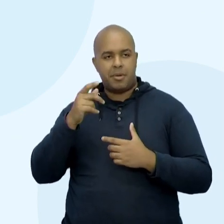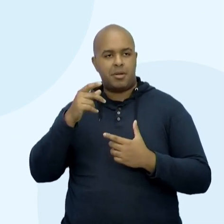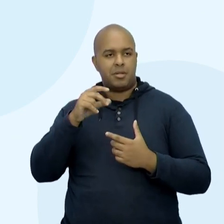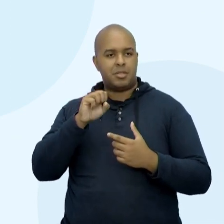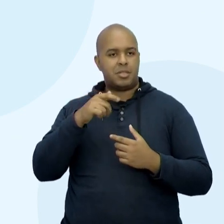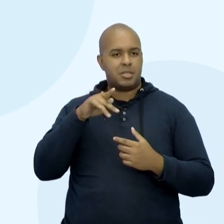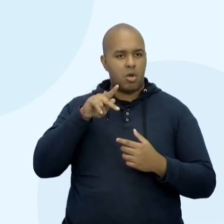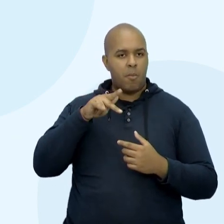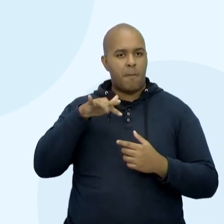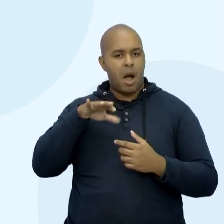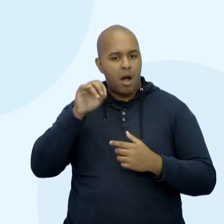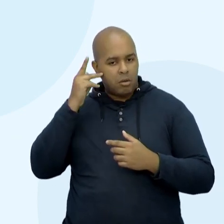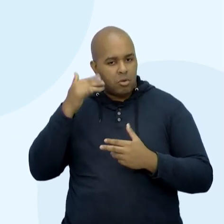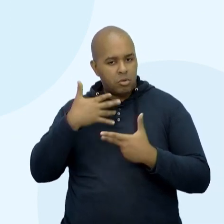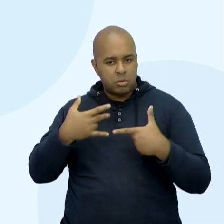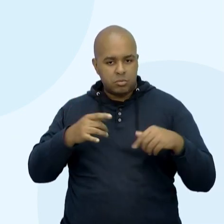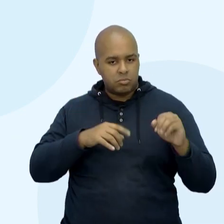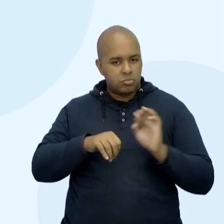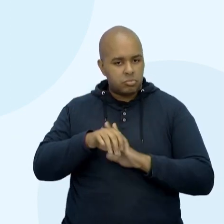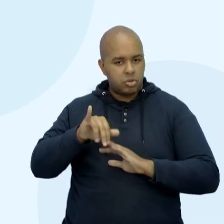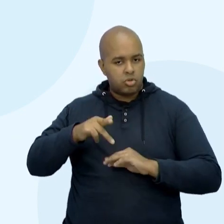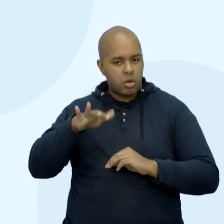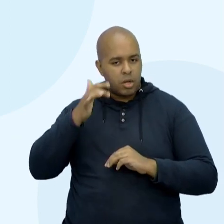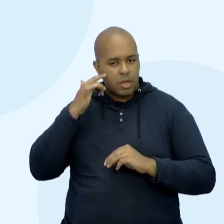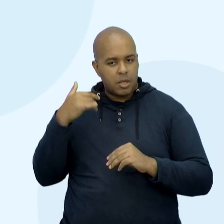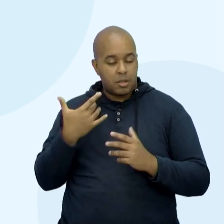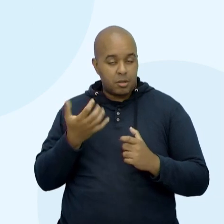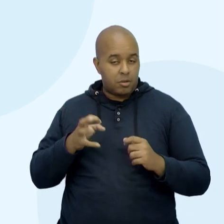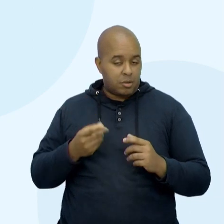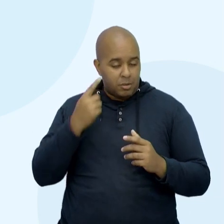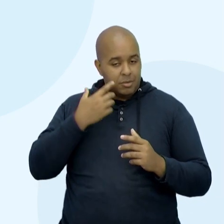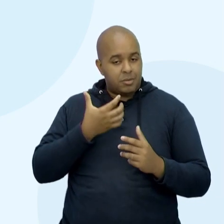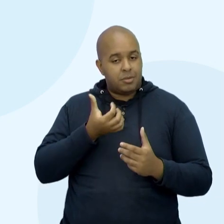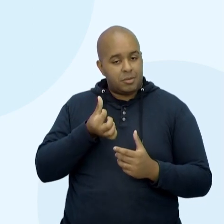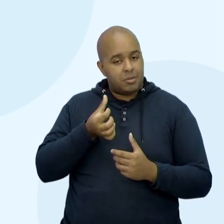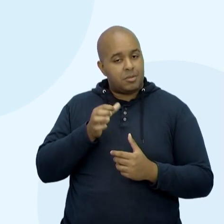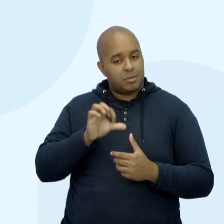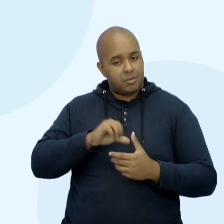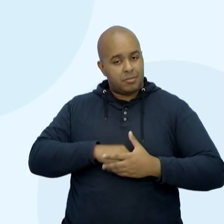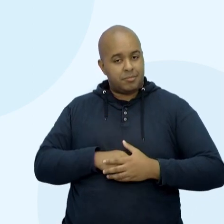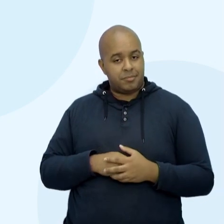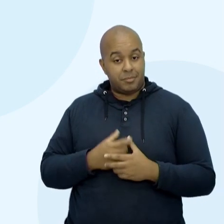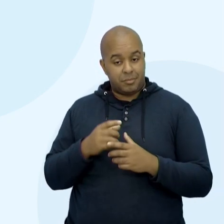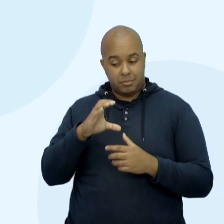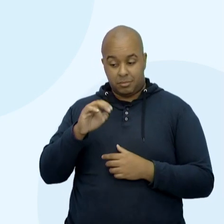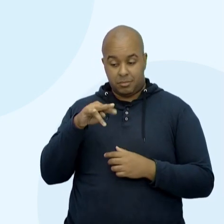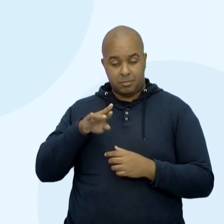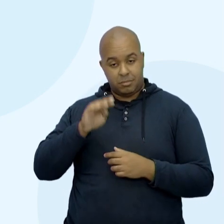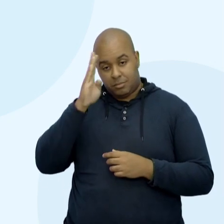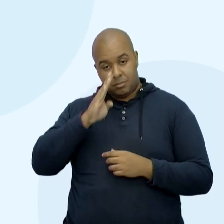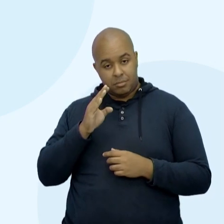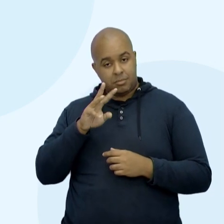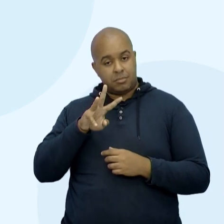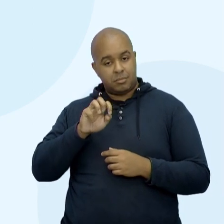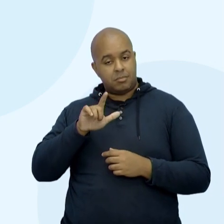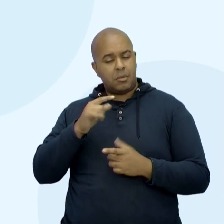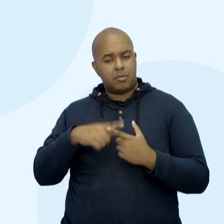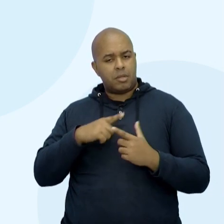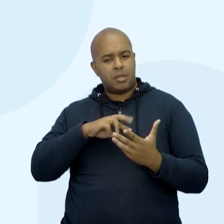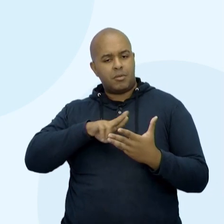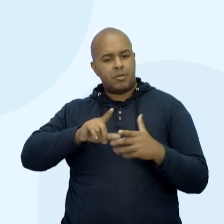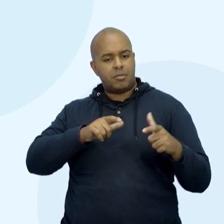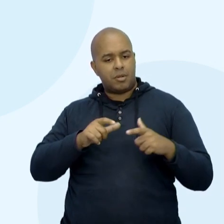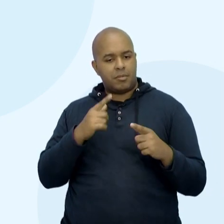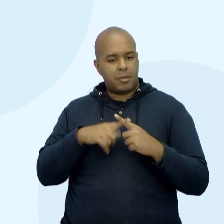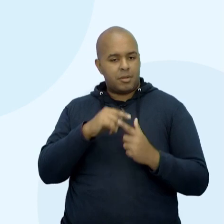uma rapsódia. Macunaíma, Joaquim Pedro de Andrade, 69. Mais, Central do Brasil, Walter Salles. Por que tem vários